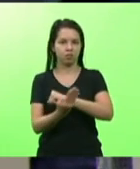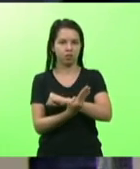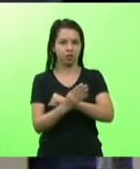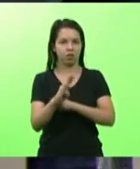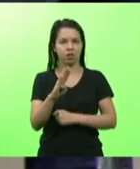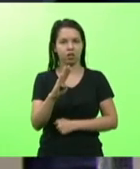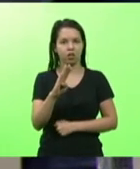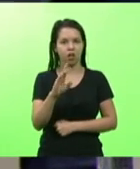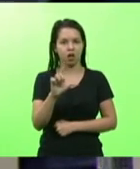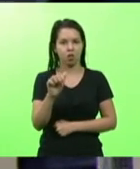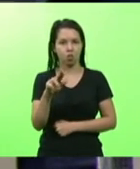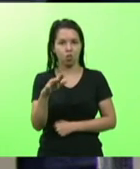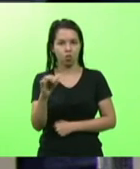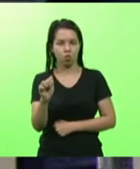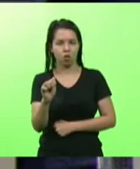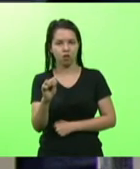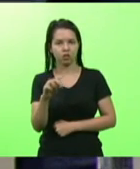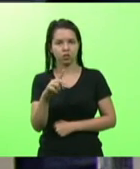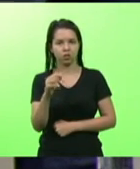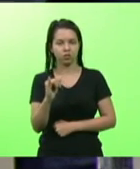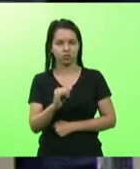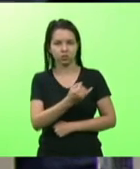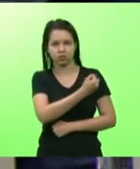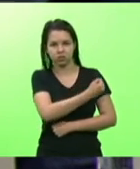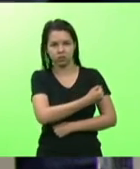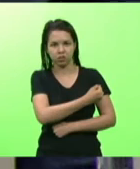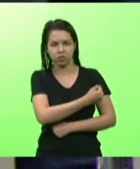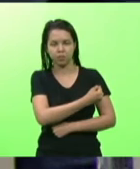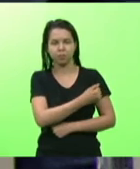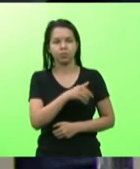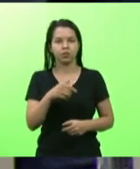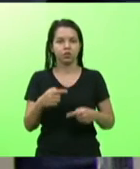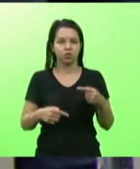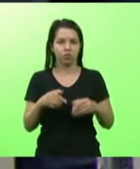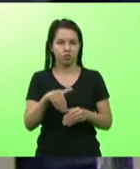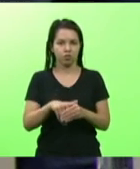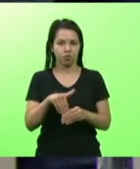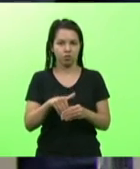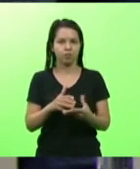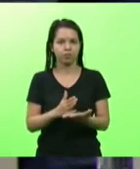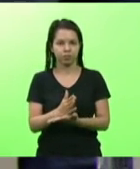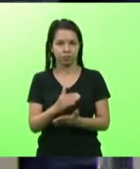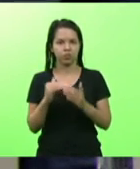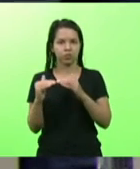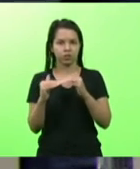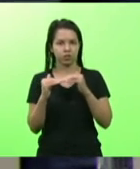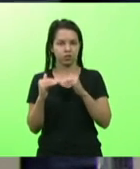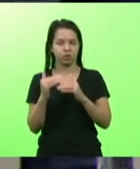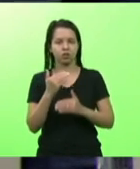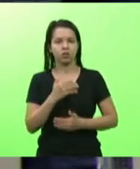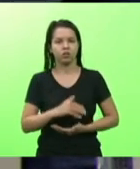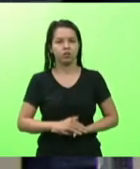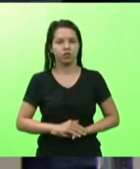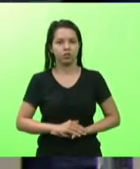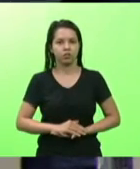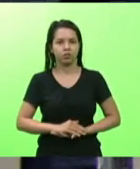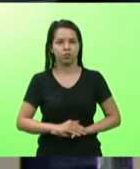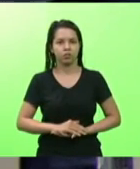do que quer discutir em votação deputados que aprovam permanente como se encontra aprovado por unanimidade